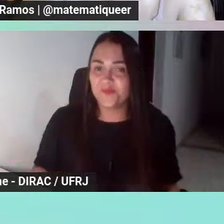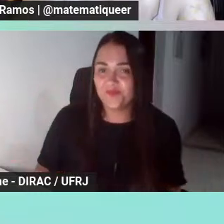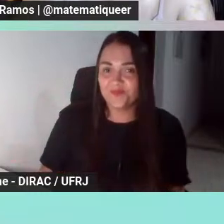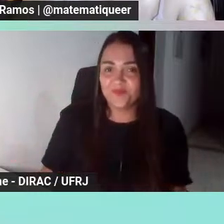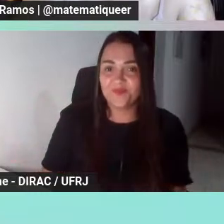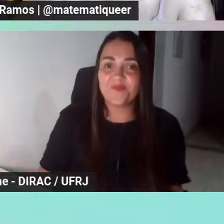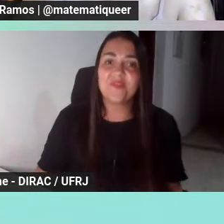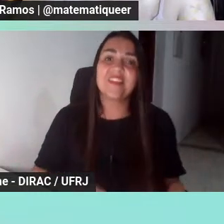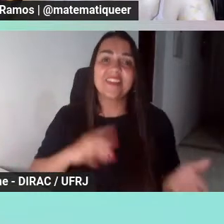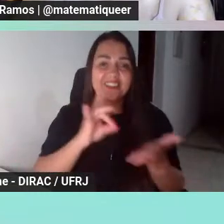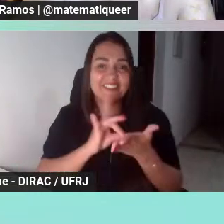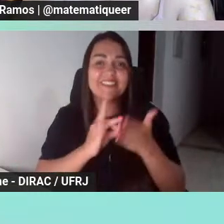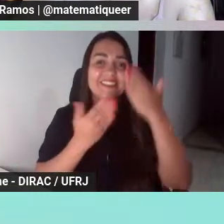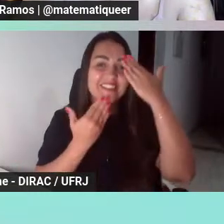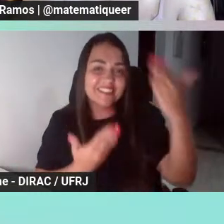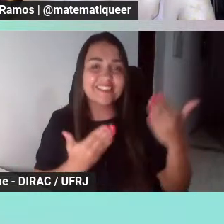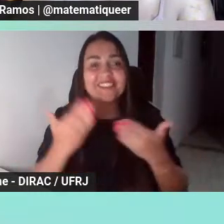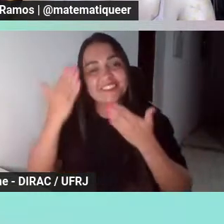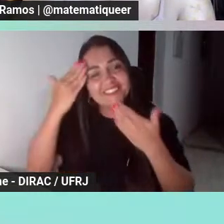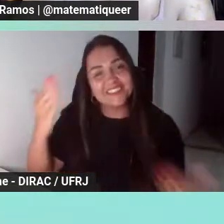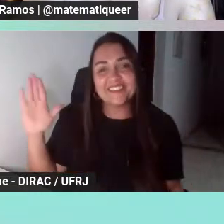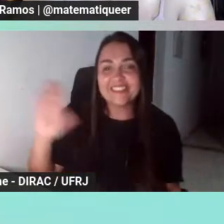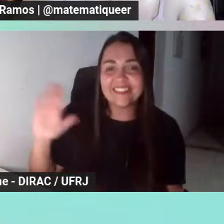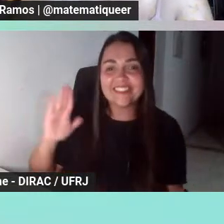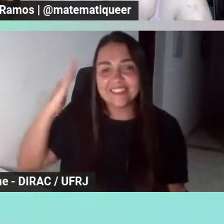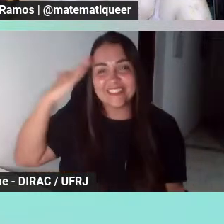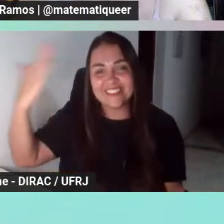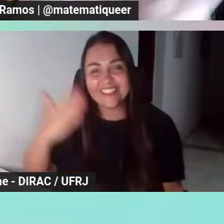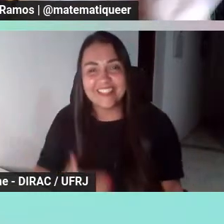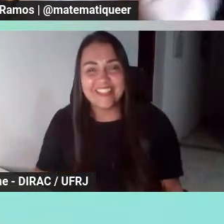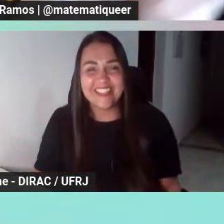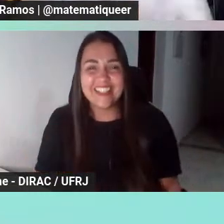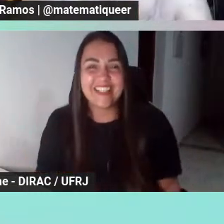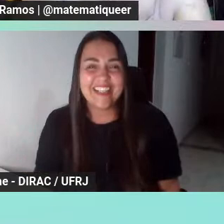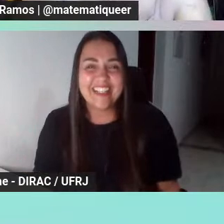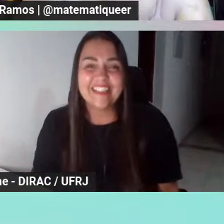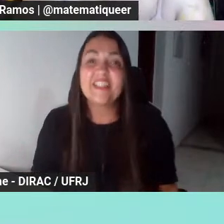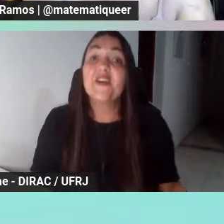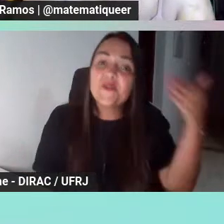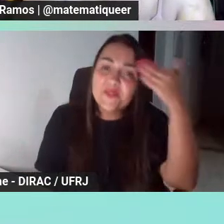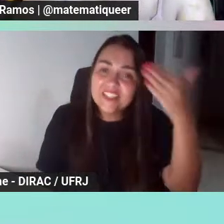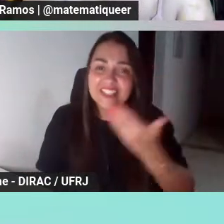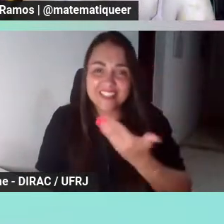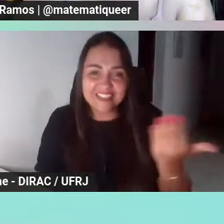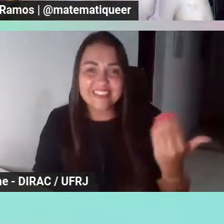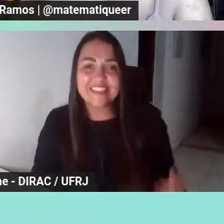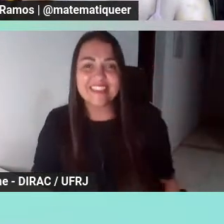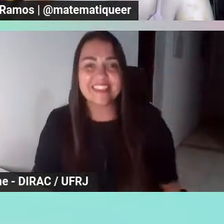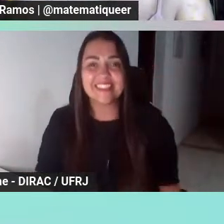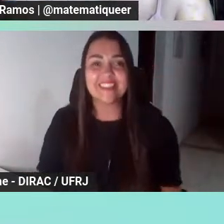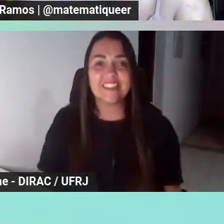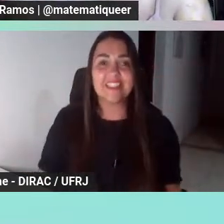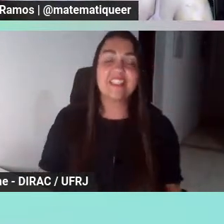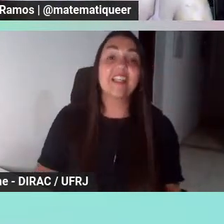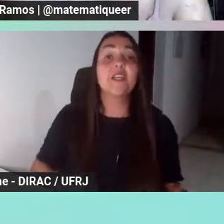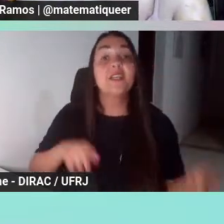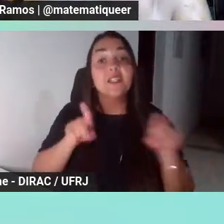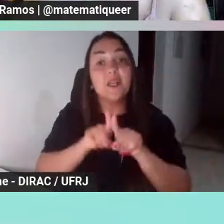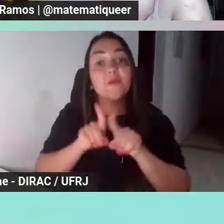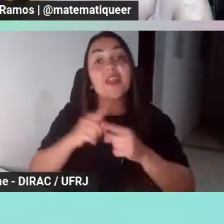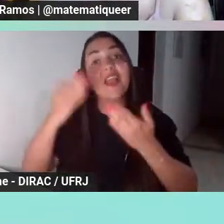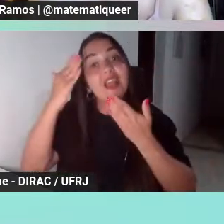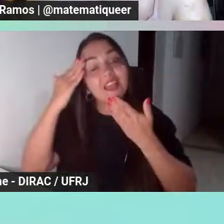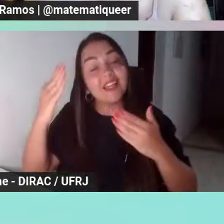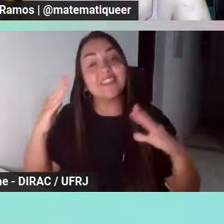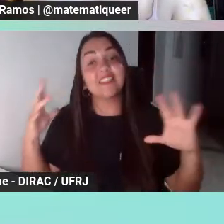Verdade. Obrigada, Clélia. Obrigada por essas palavras. Muito obrigada. Muito obrigada, gente. Queria agradecer o fechando